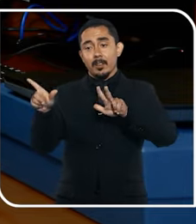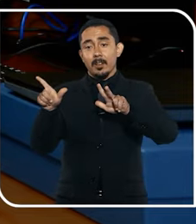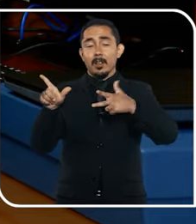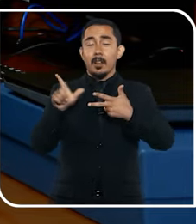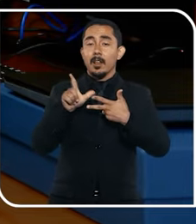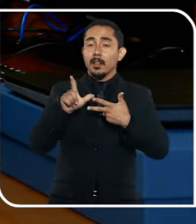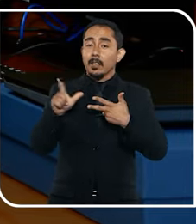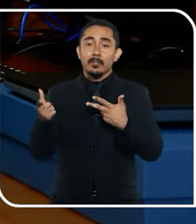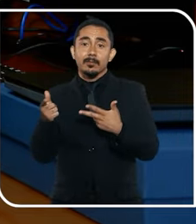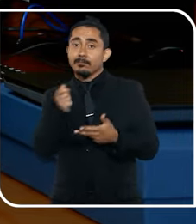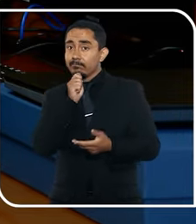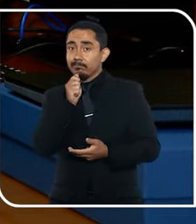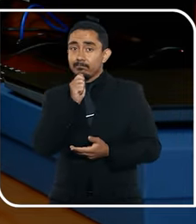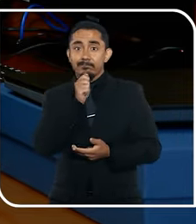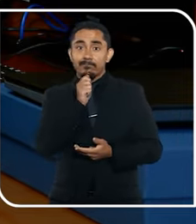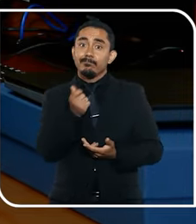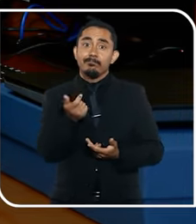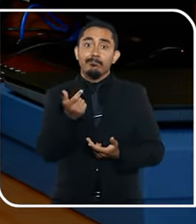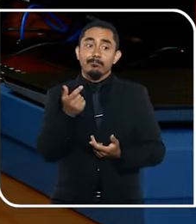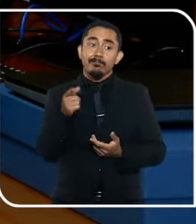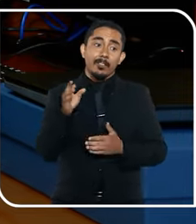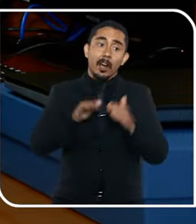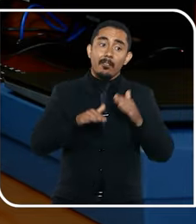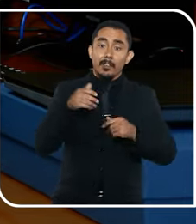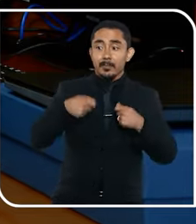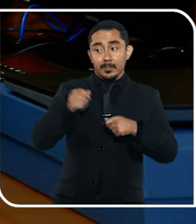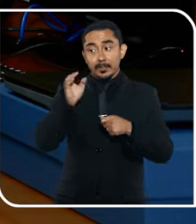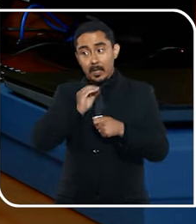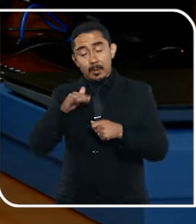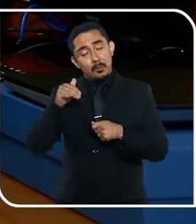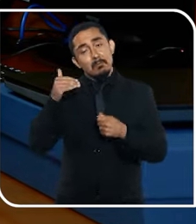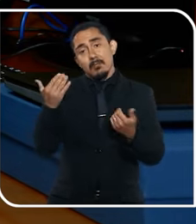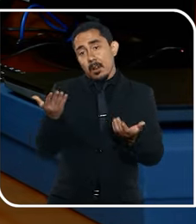não teve a velocidade